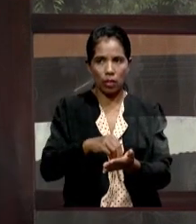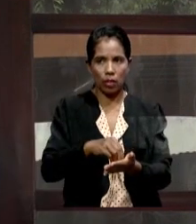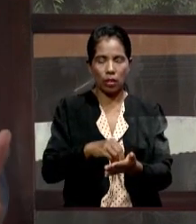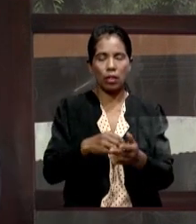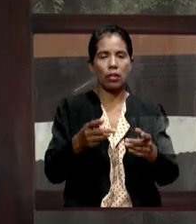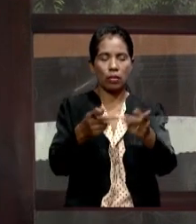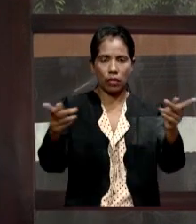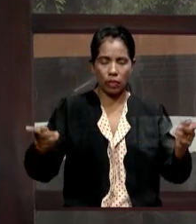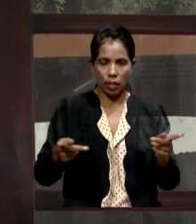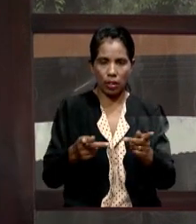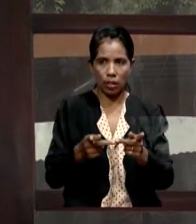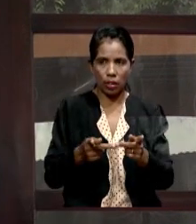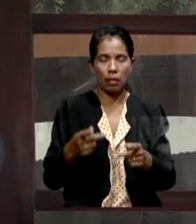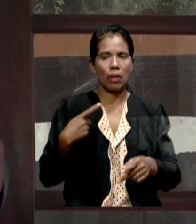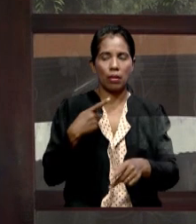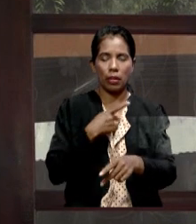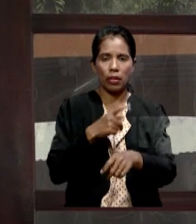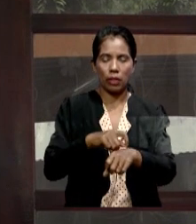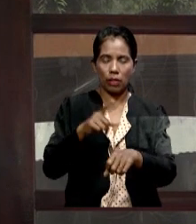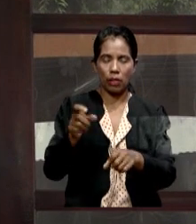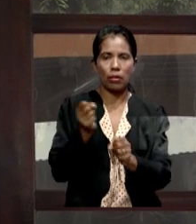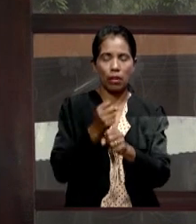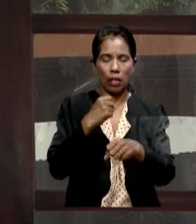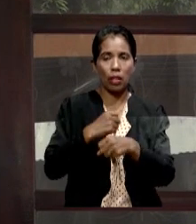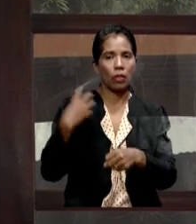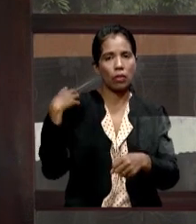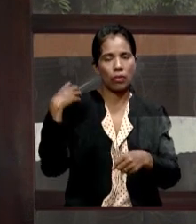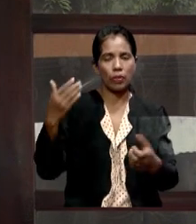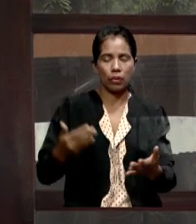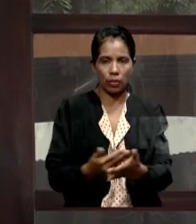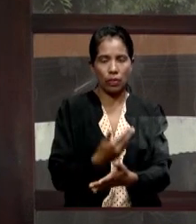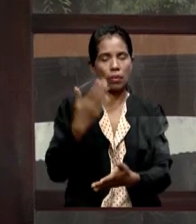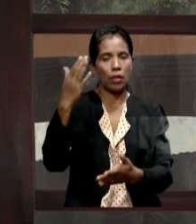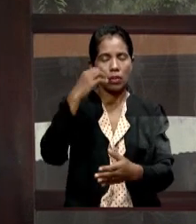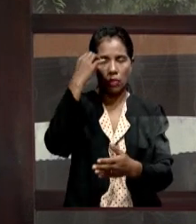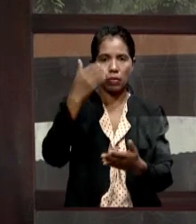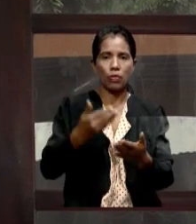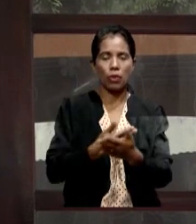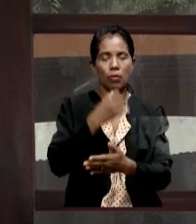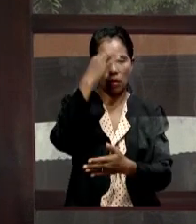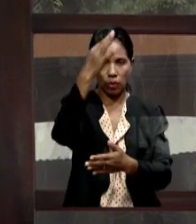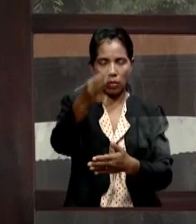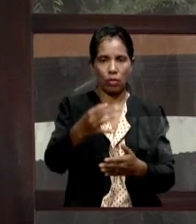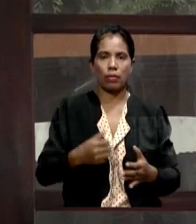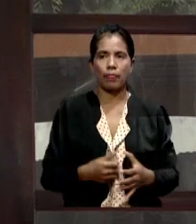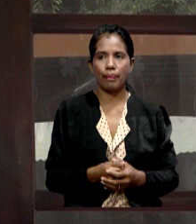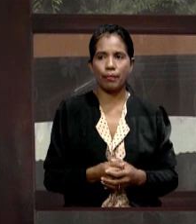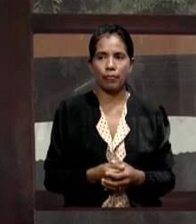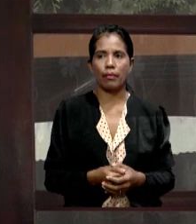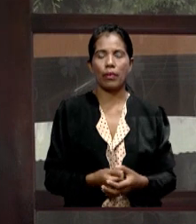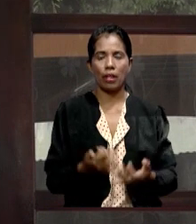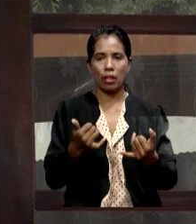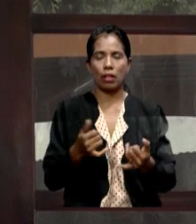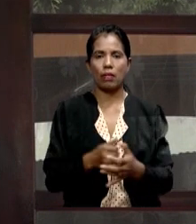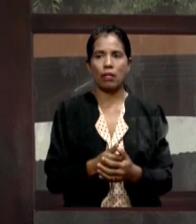RAI para o Parlamento Nacional, o de Belhari, edifício FON, para o futuro, edifício FON, Parlamento Nian. Então, ele não